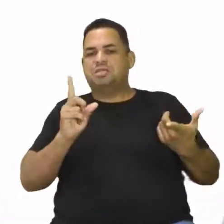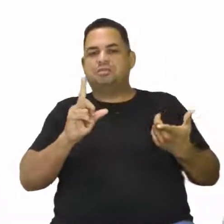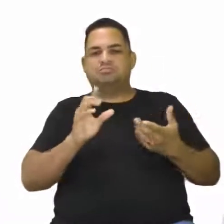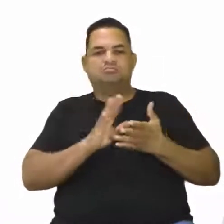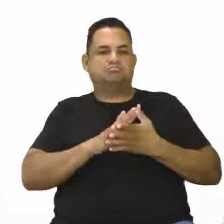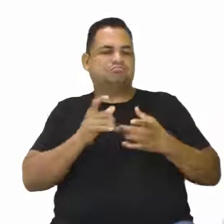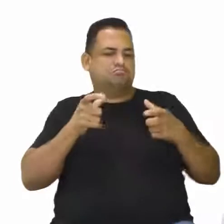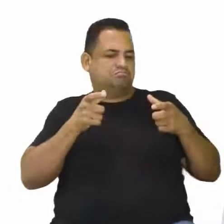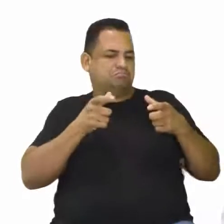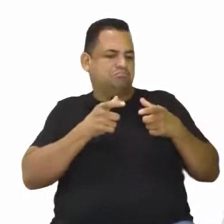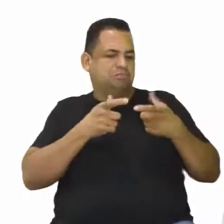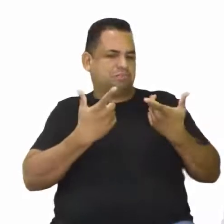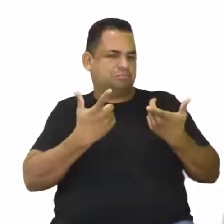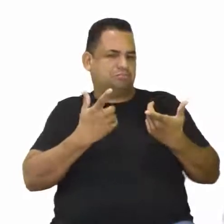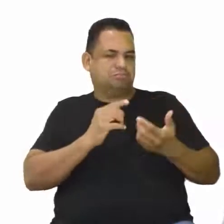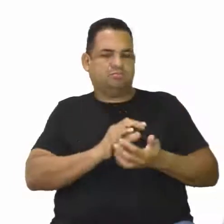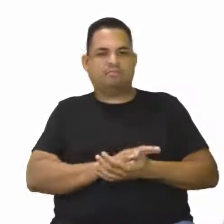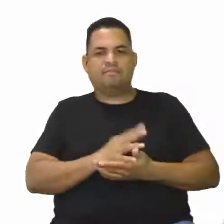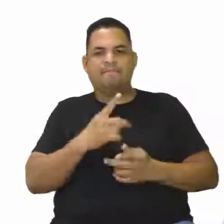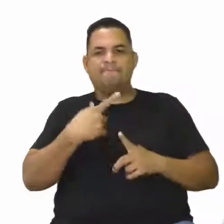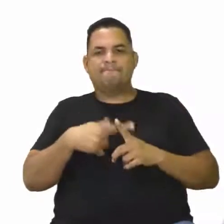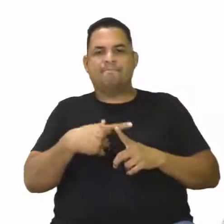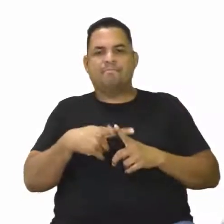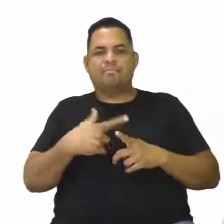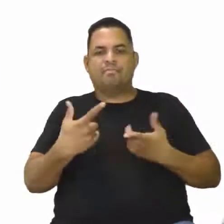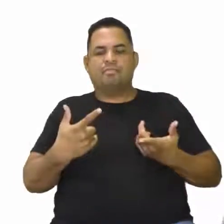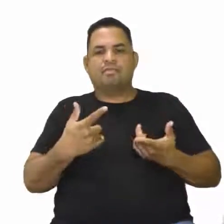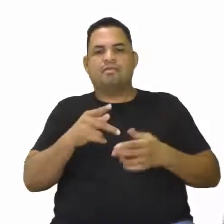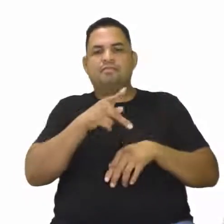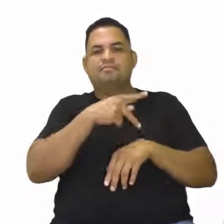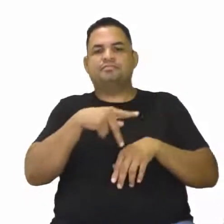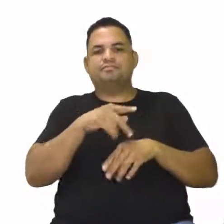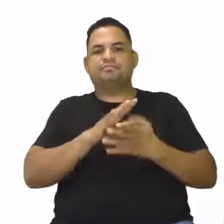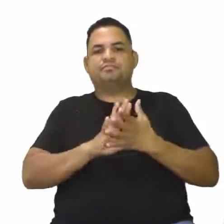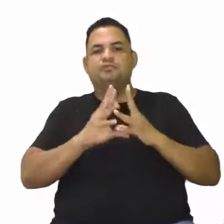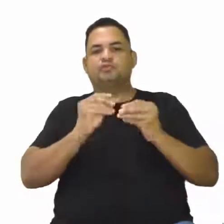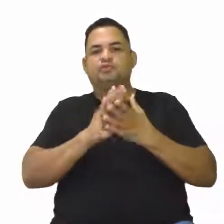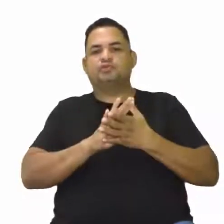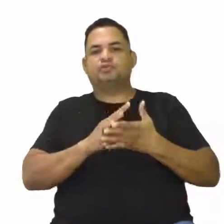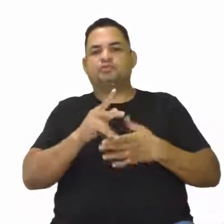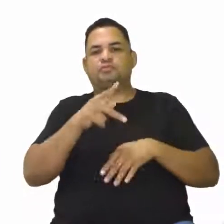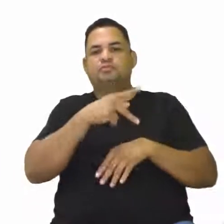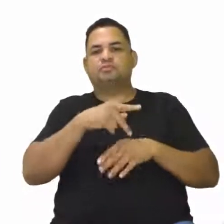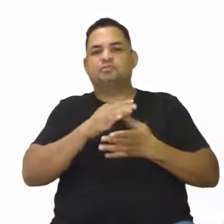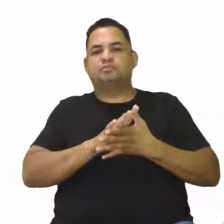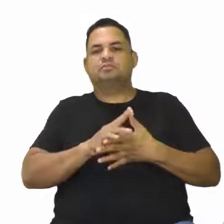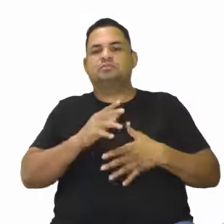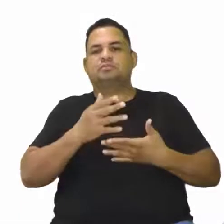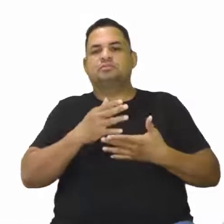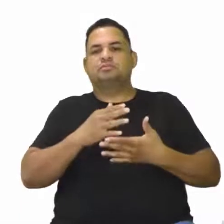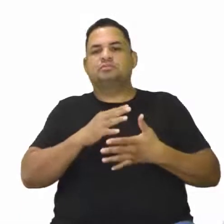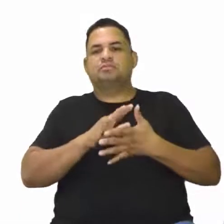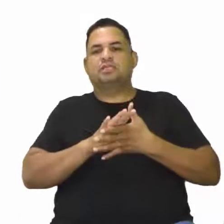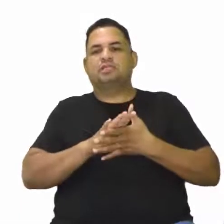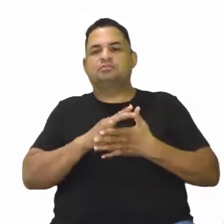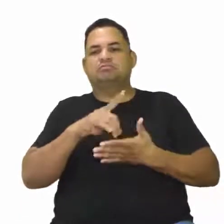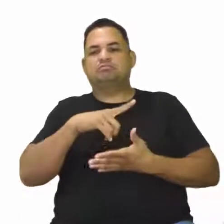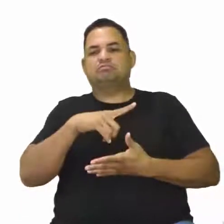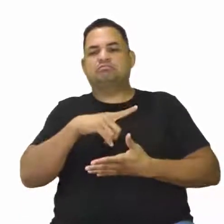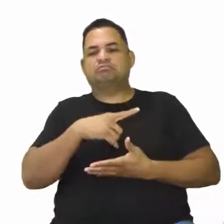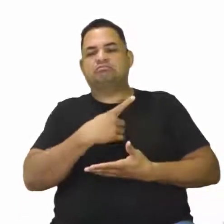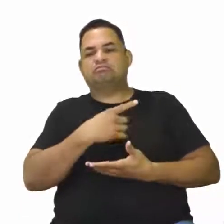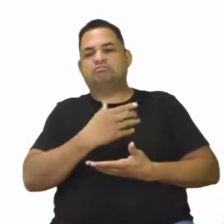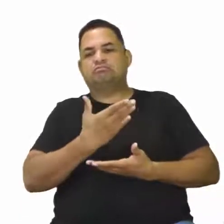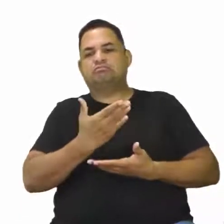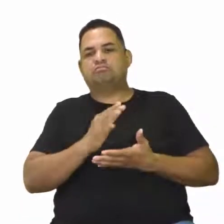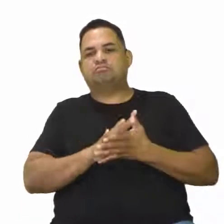relativamente pequeno, né? Por ser um país. Isso. E todos os países da América Central, como o El Salvador, ele é o